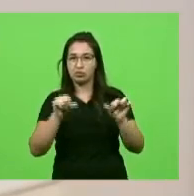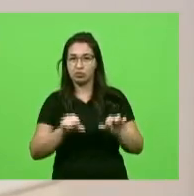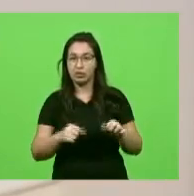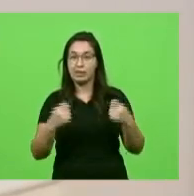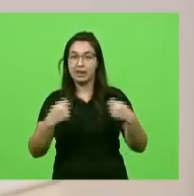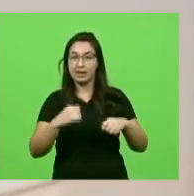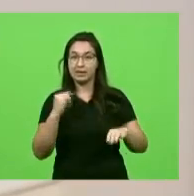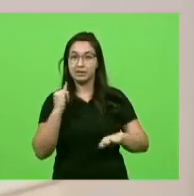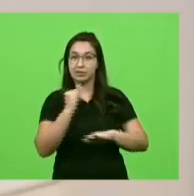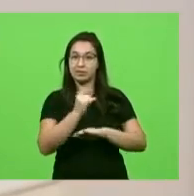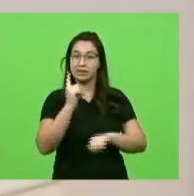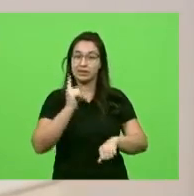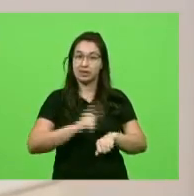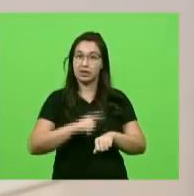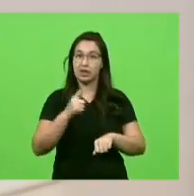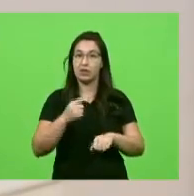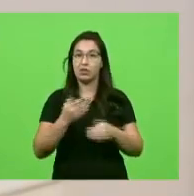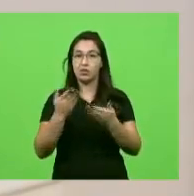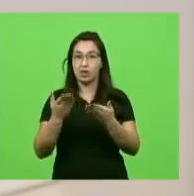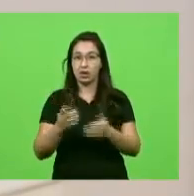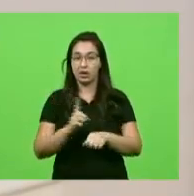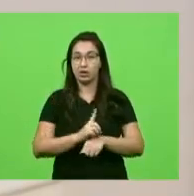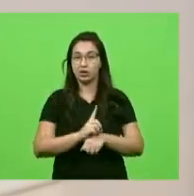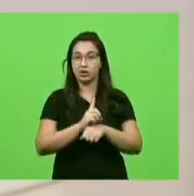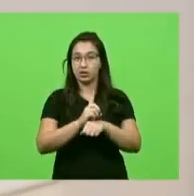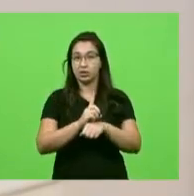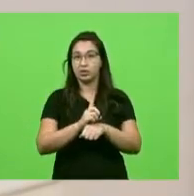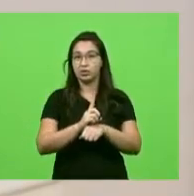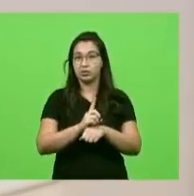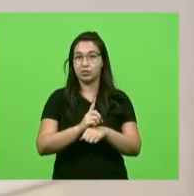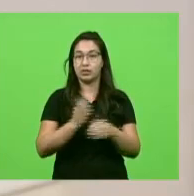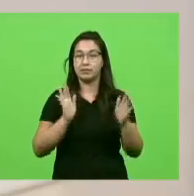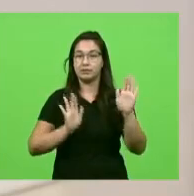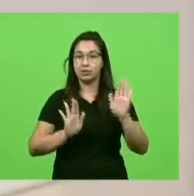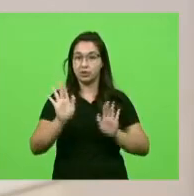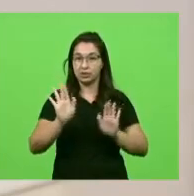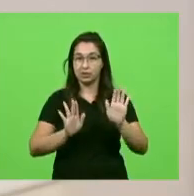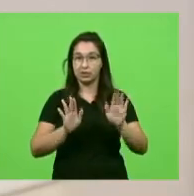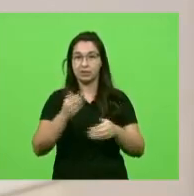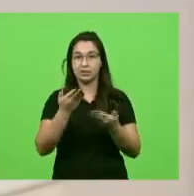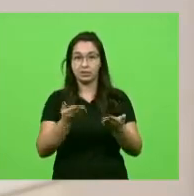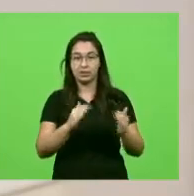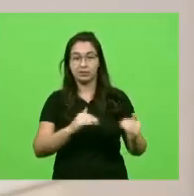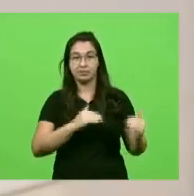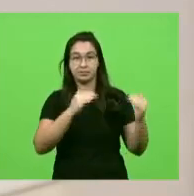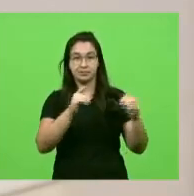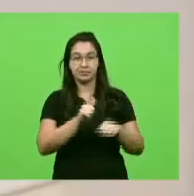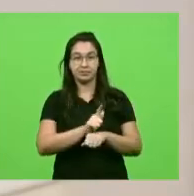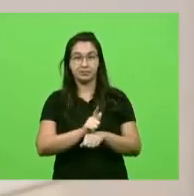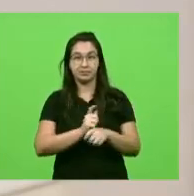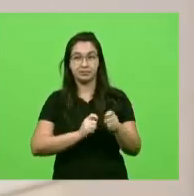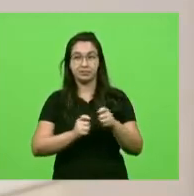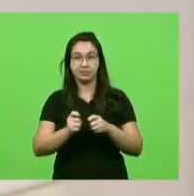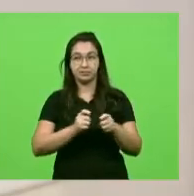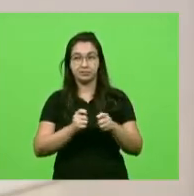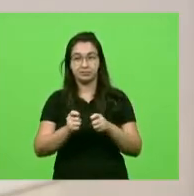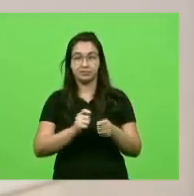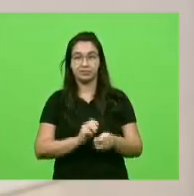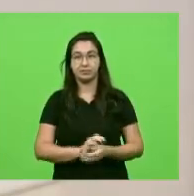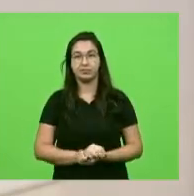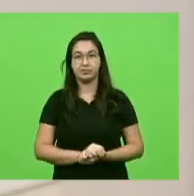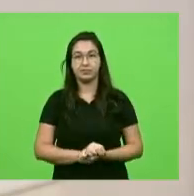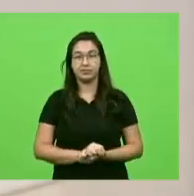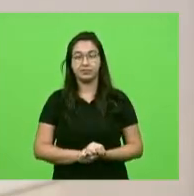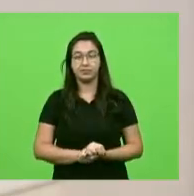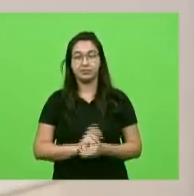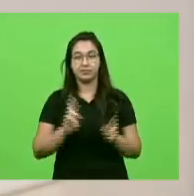oficialmente ao núcleo de penalidades da diretoria de licitações desta superintendência de gestão administrativa, fecha aspas.